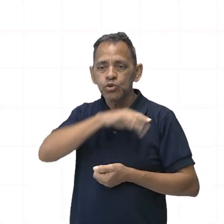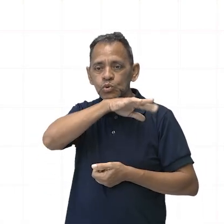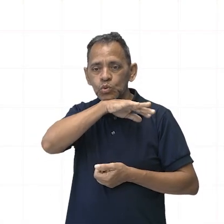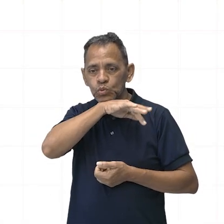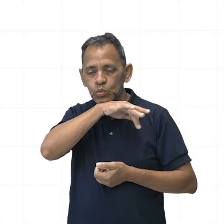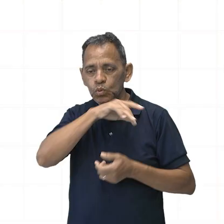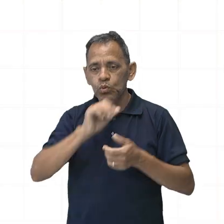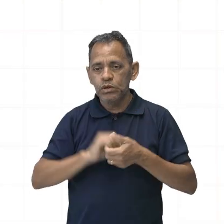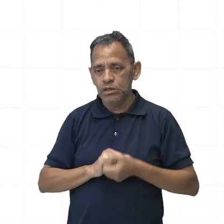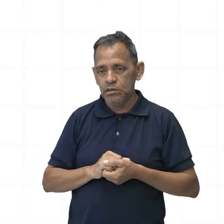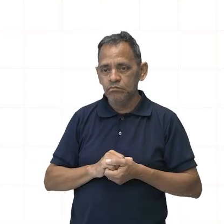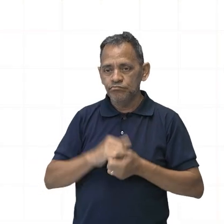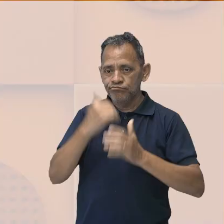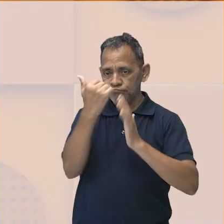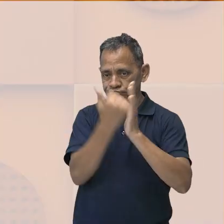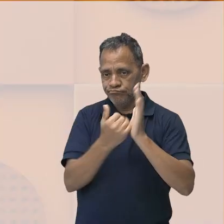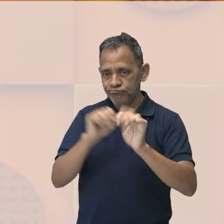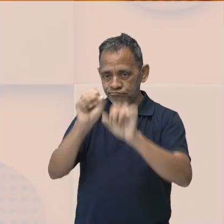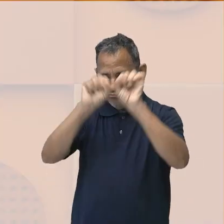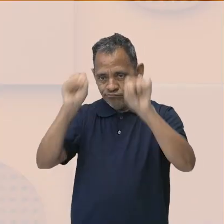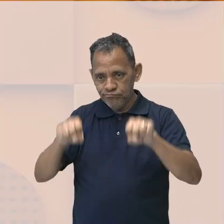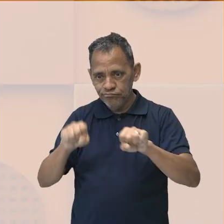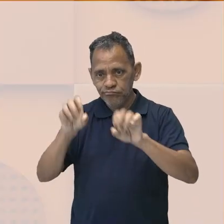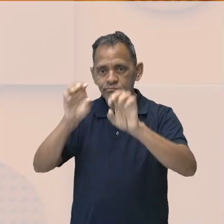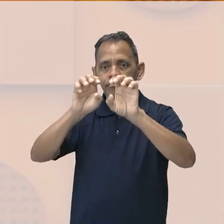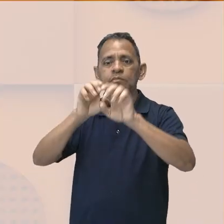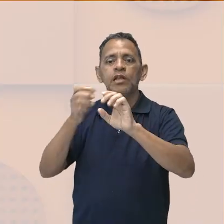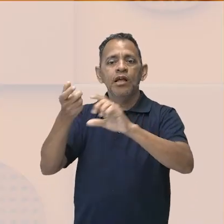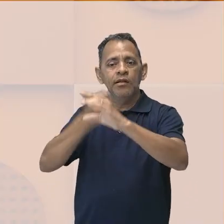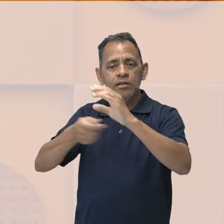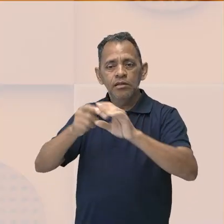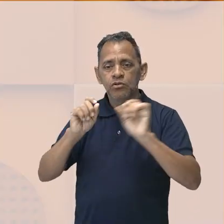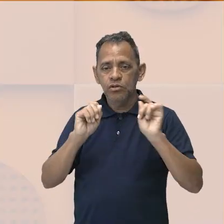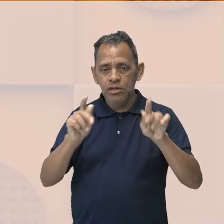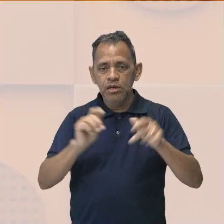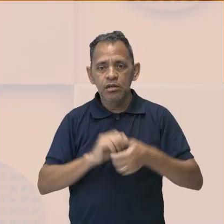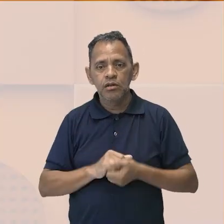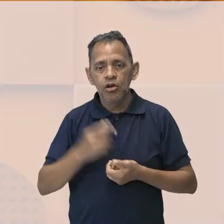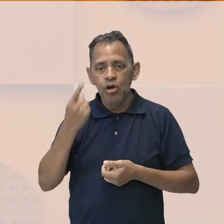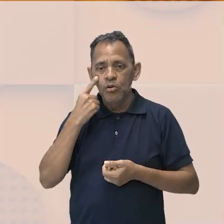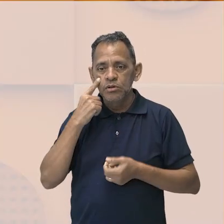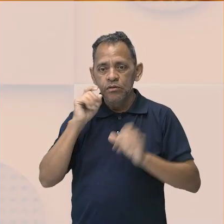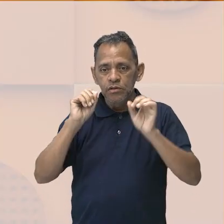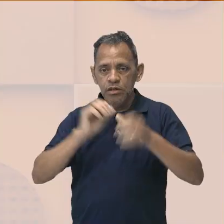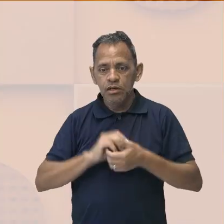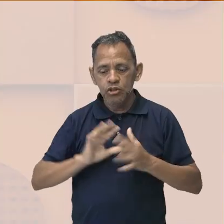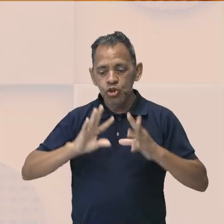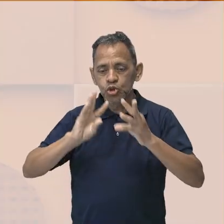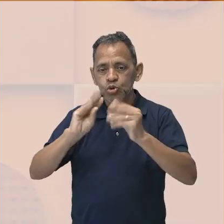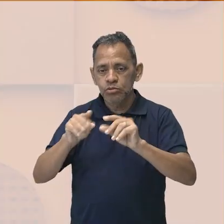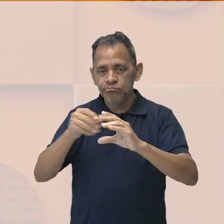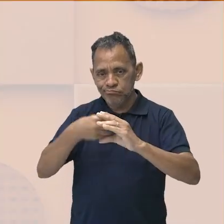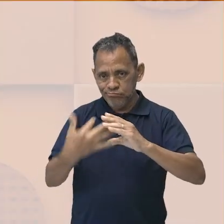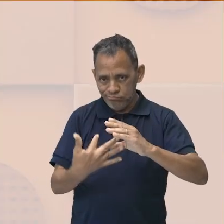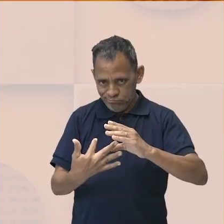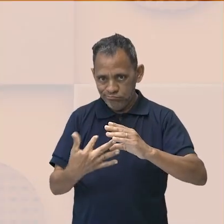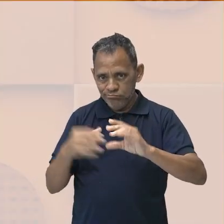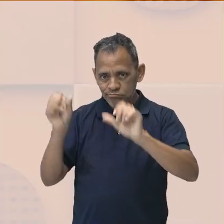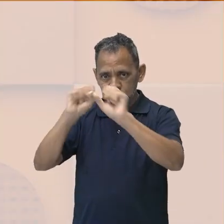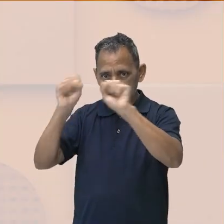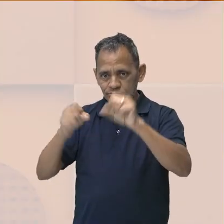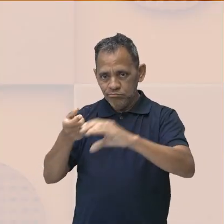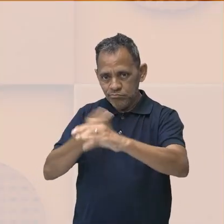do sistema capitalista, tá certo, gente? Então, a gente observa, né, todas essas características do